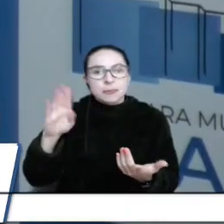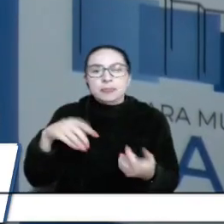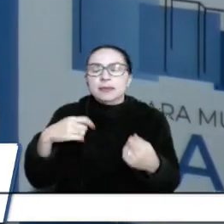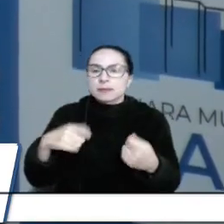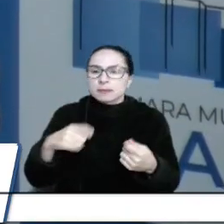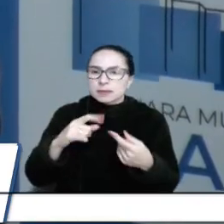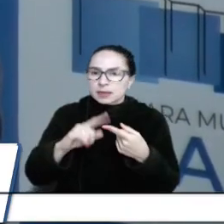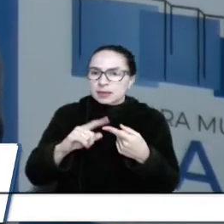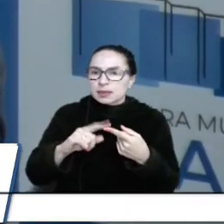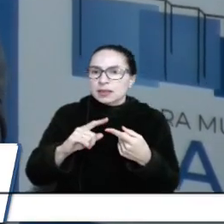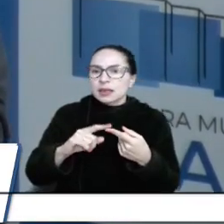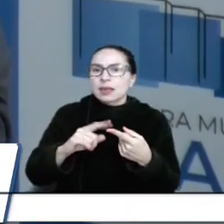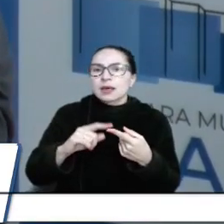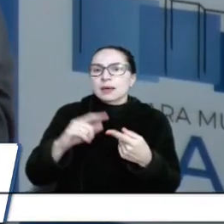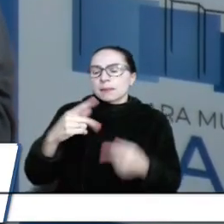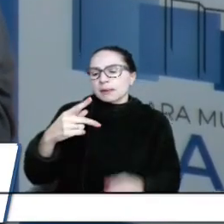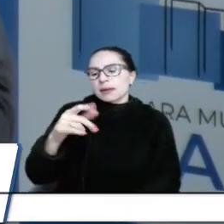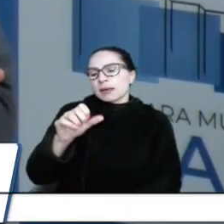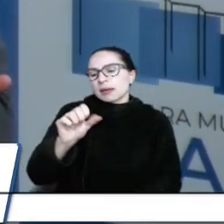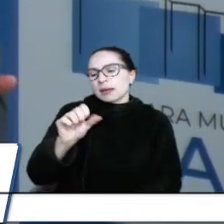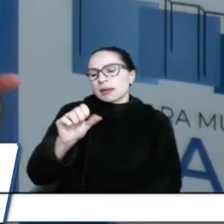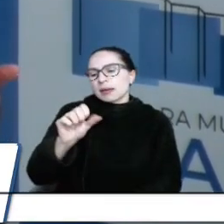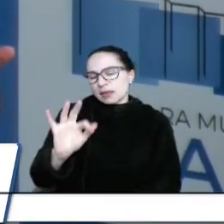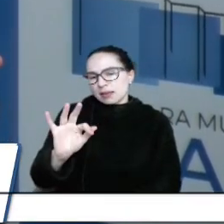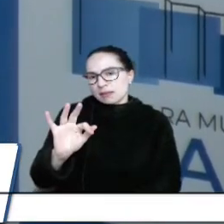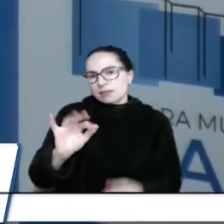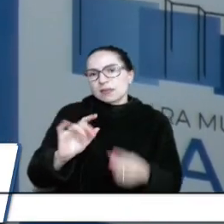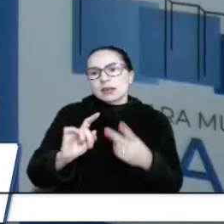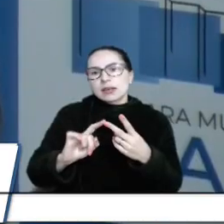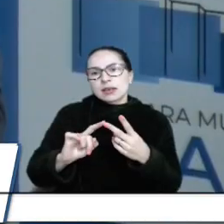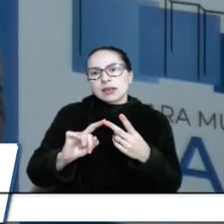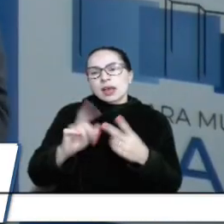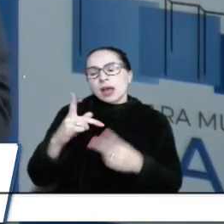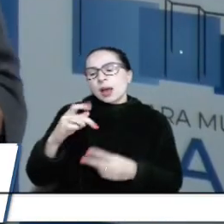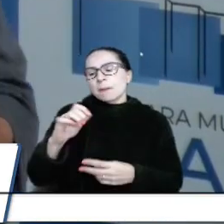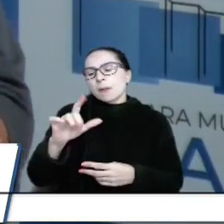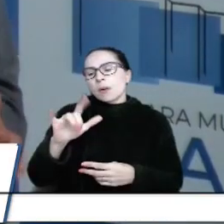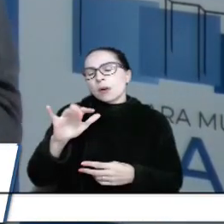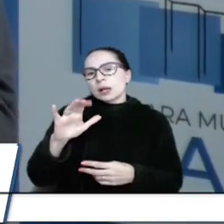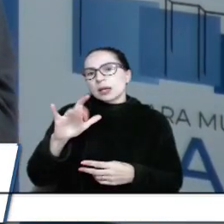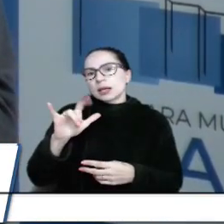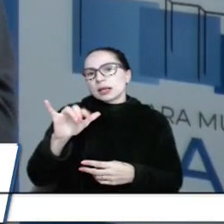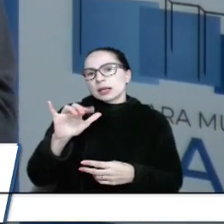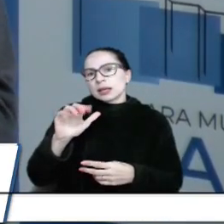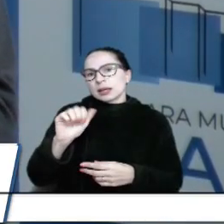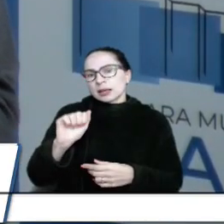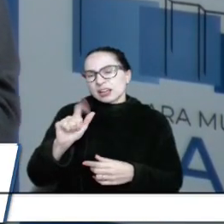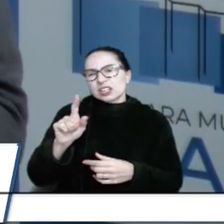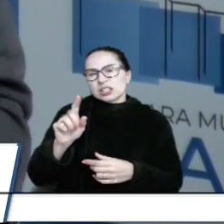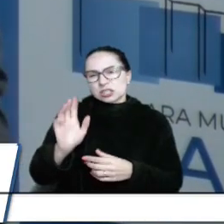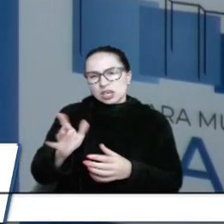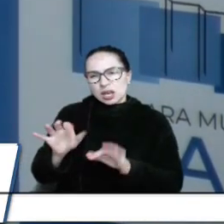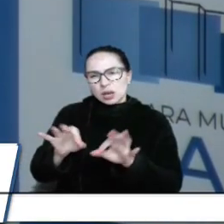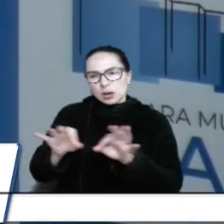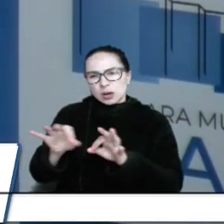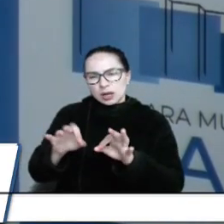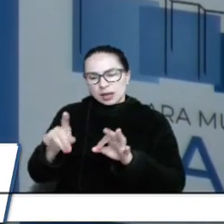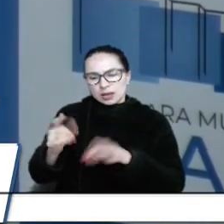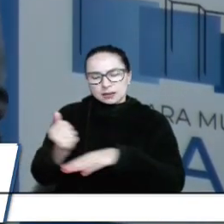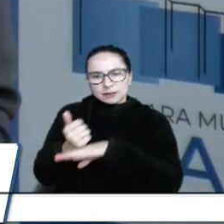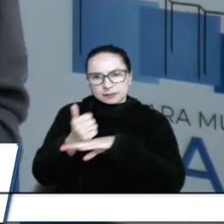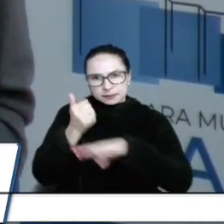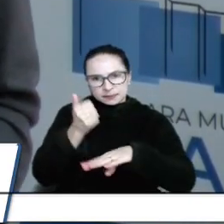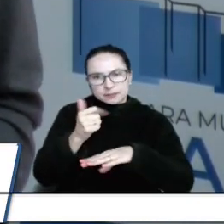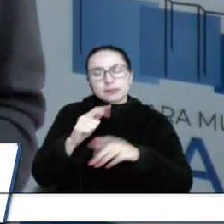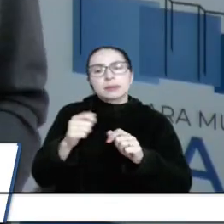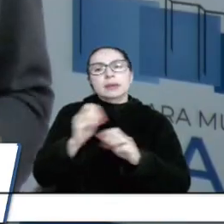os PSF, nós temos que ter a policlínica que está sendo organizado para vir para Franca, nós precisamos da rede